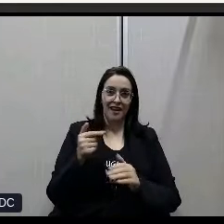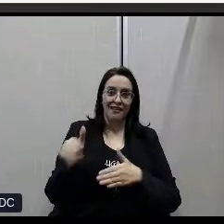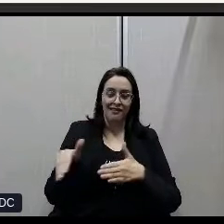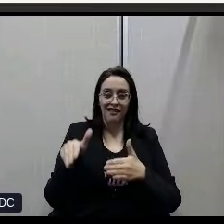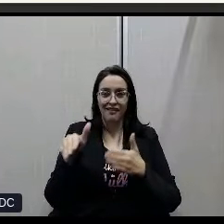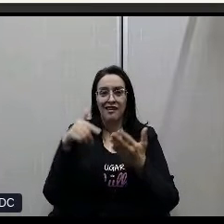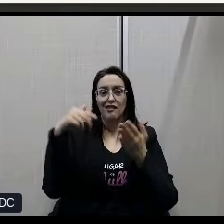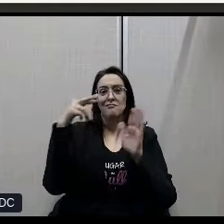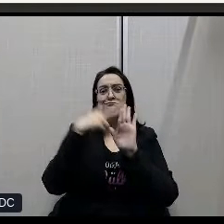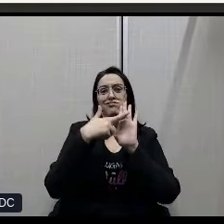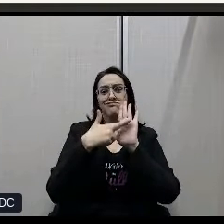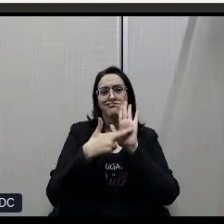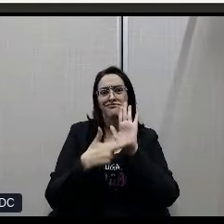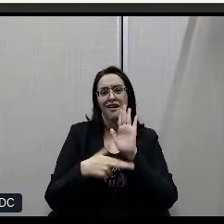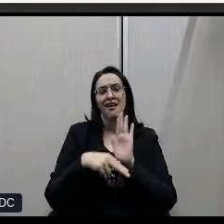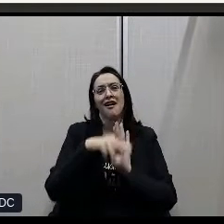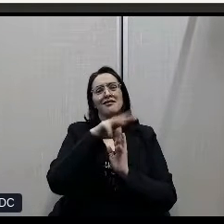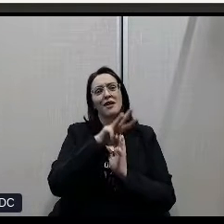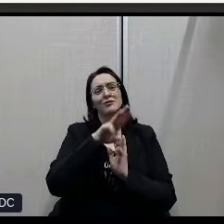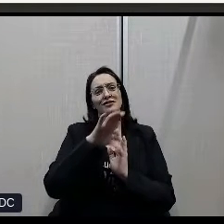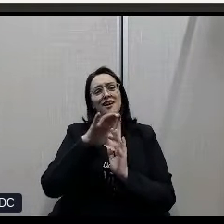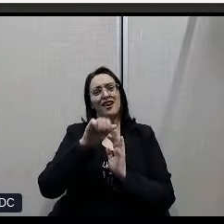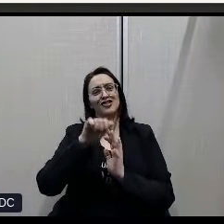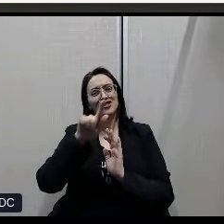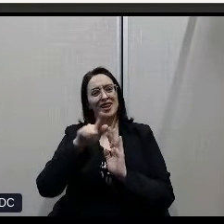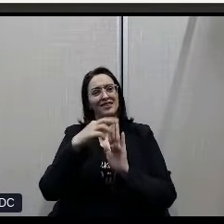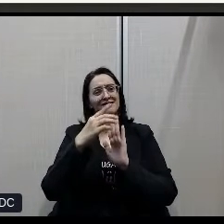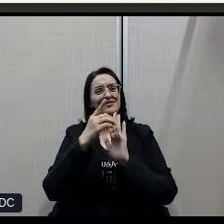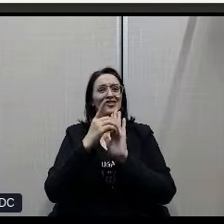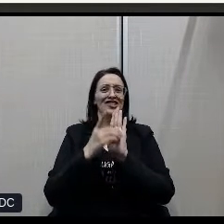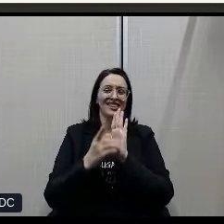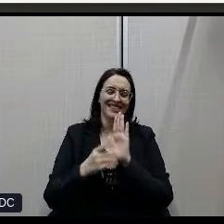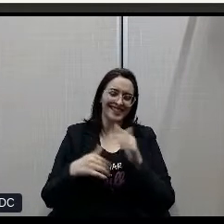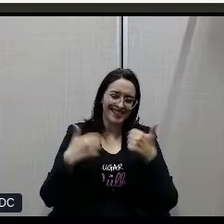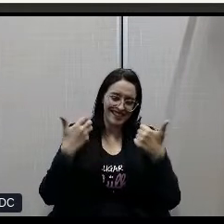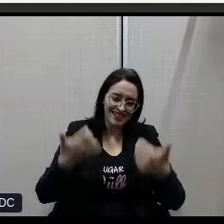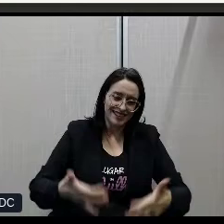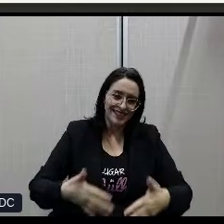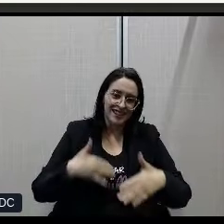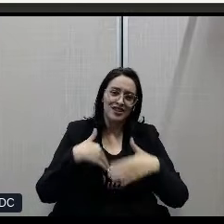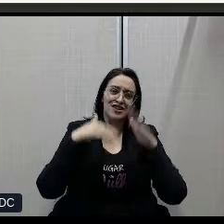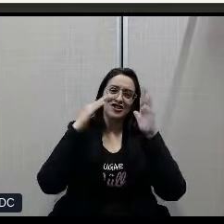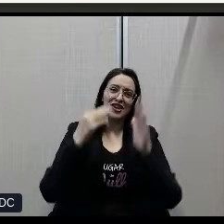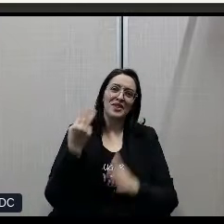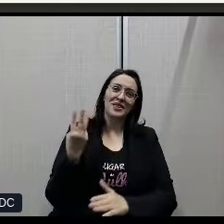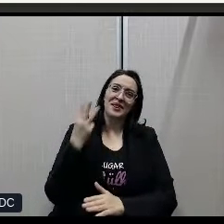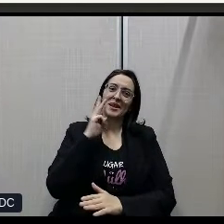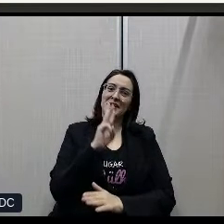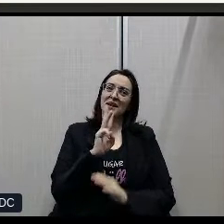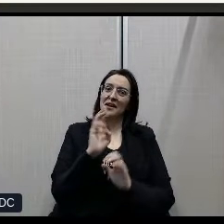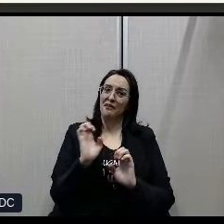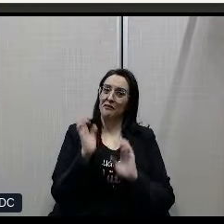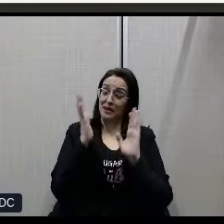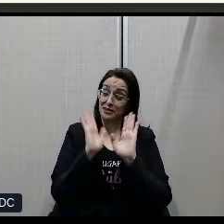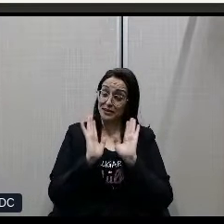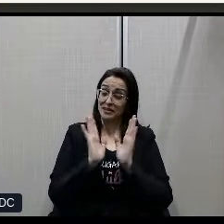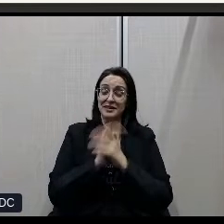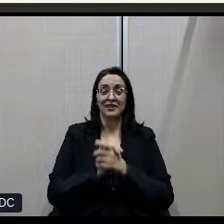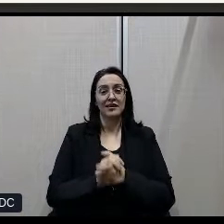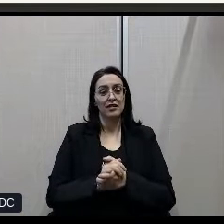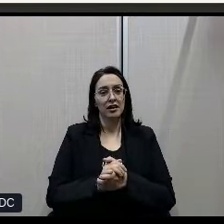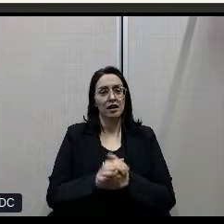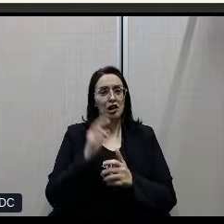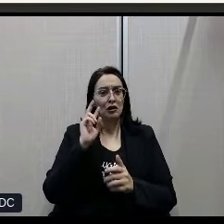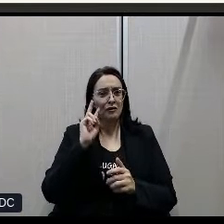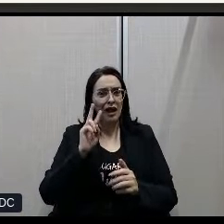até as diretrizes como a WCAG, que já devem ter mencionado umas 500 vezes aí nos 3 dias de evento, imagino eu, não vai